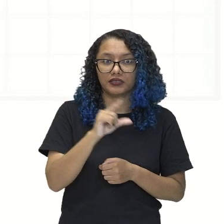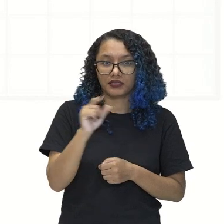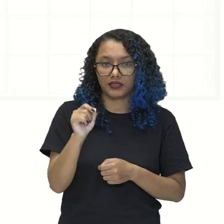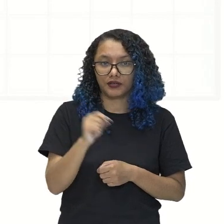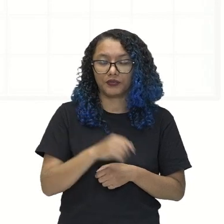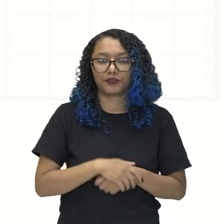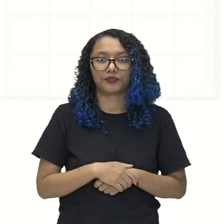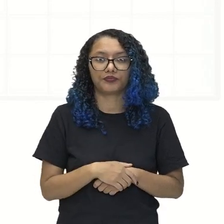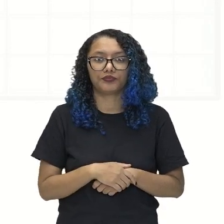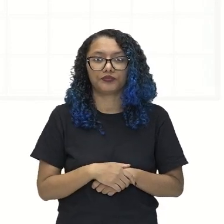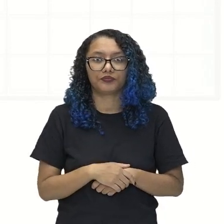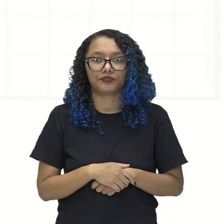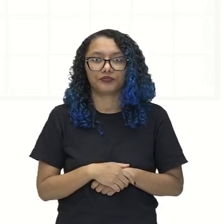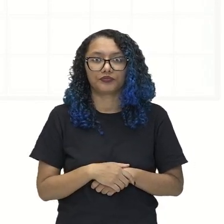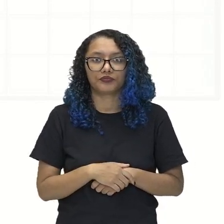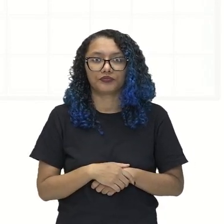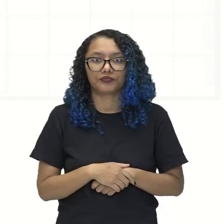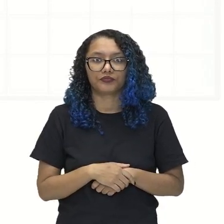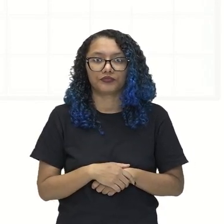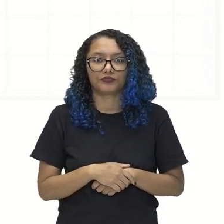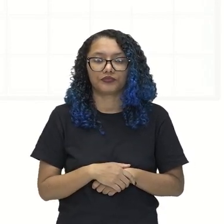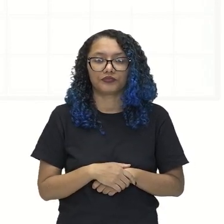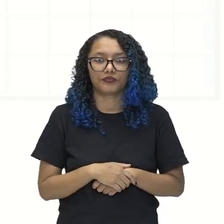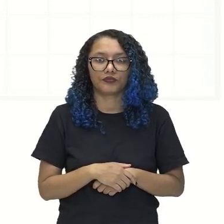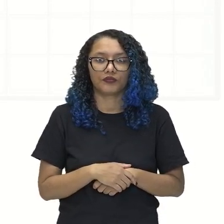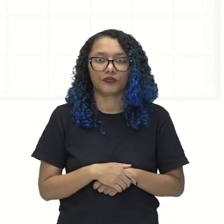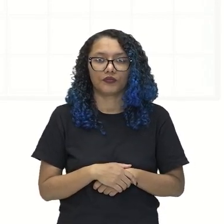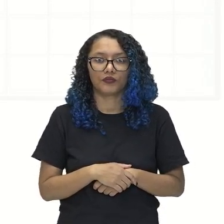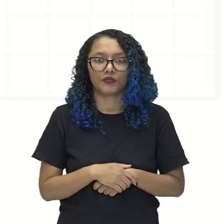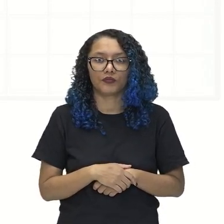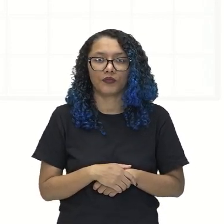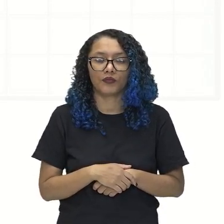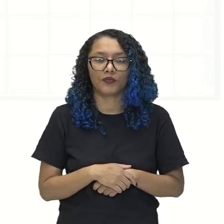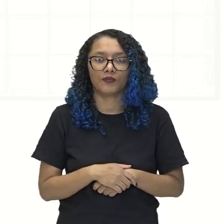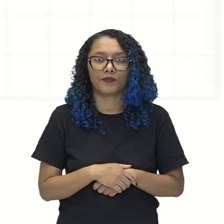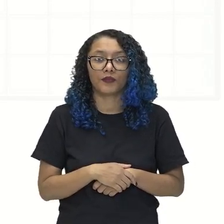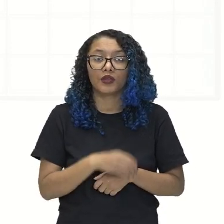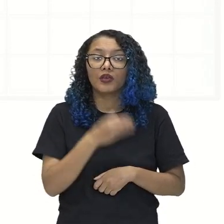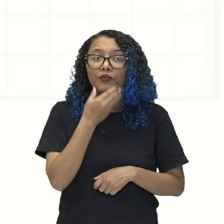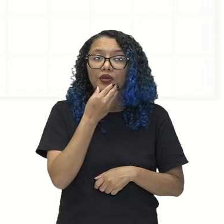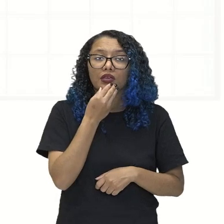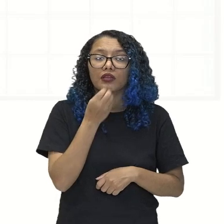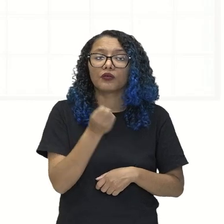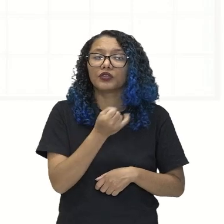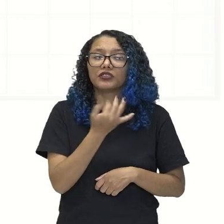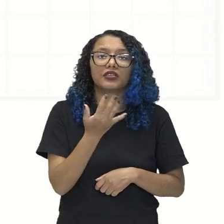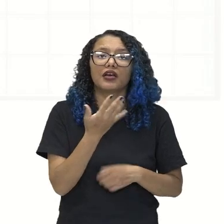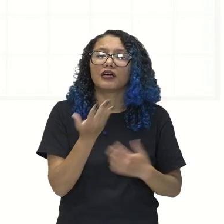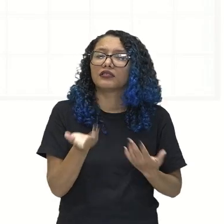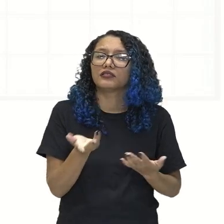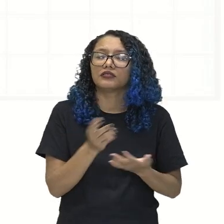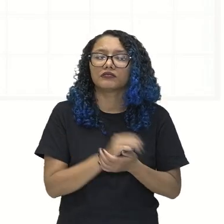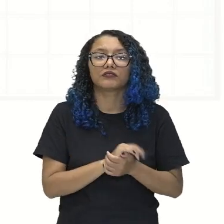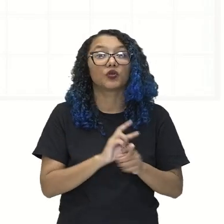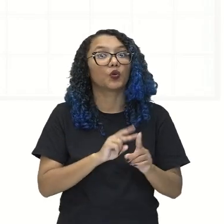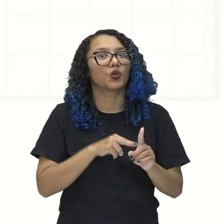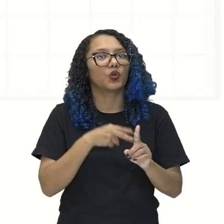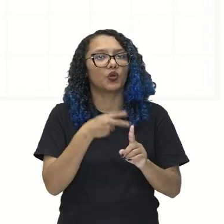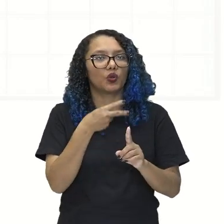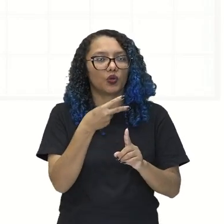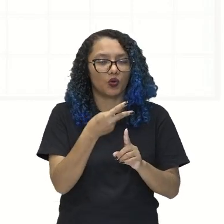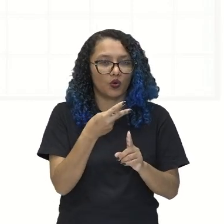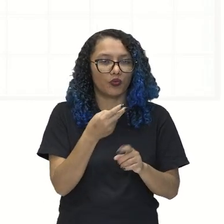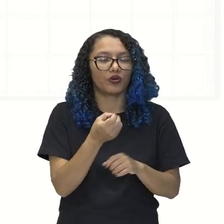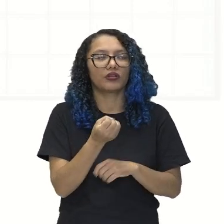Então, ó, a quantidade de meninos passou a ser o dobro, né? O dobro do número de